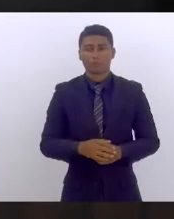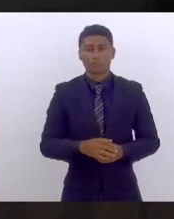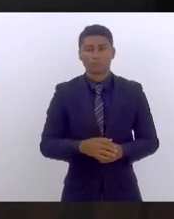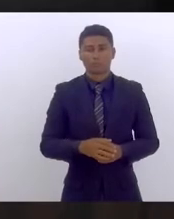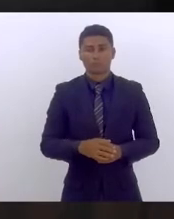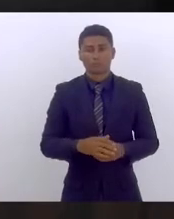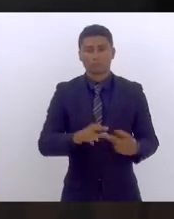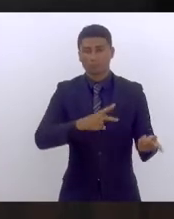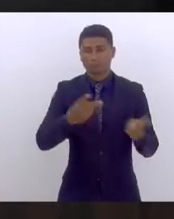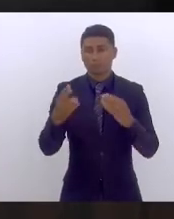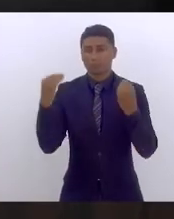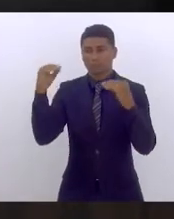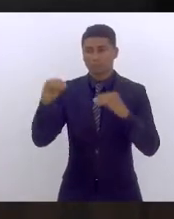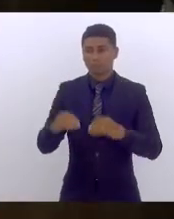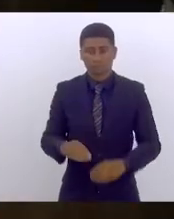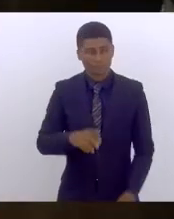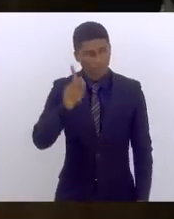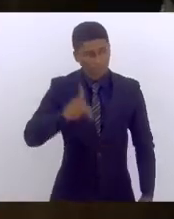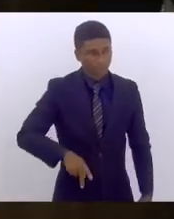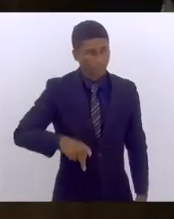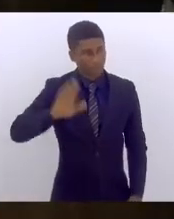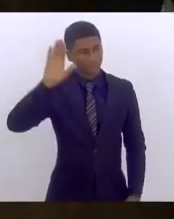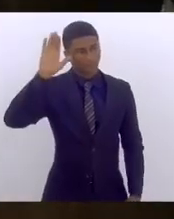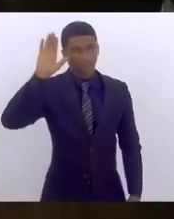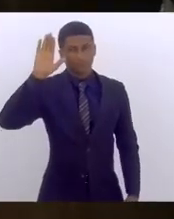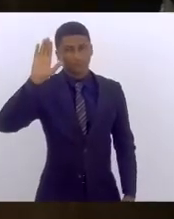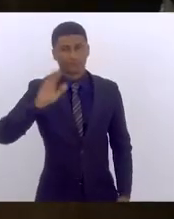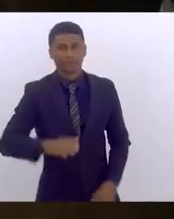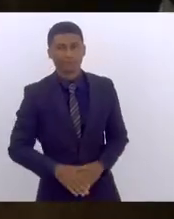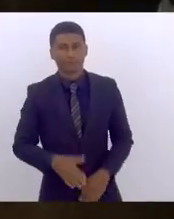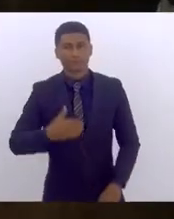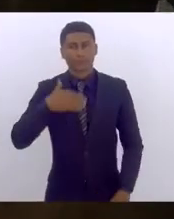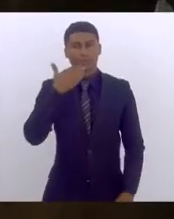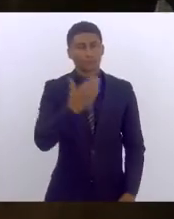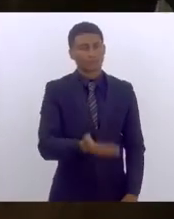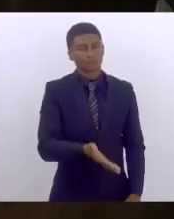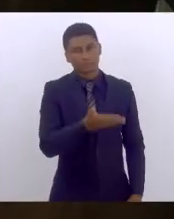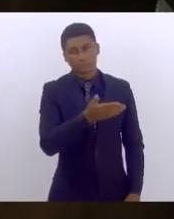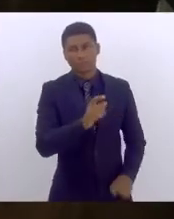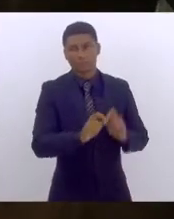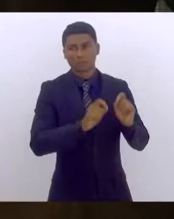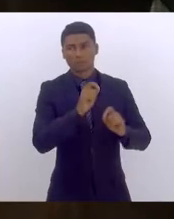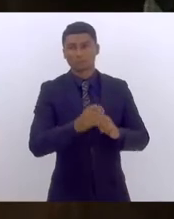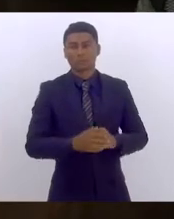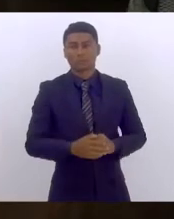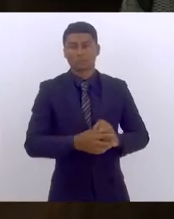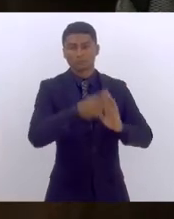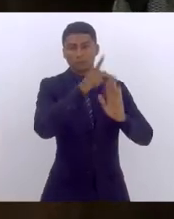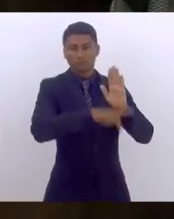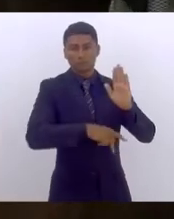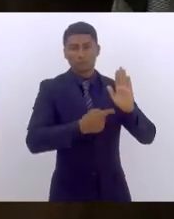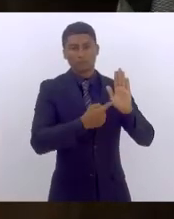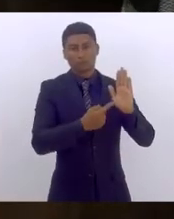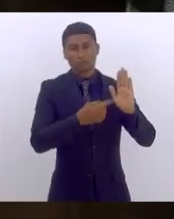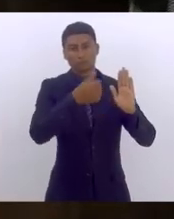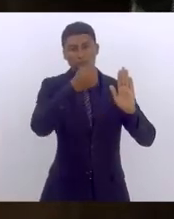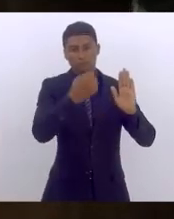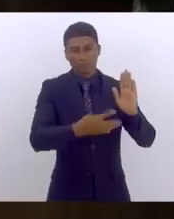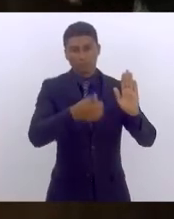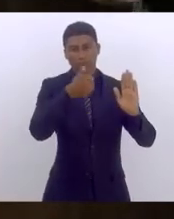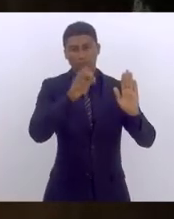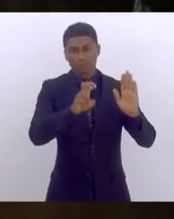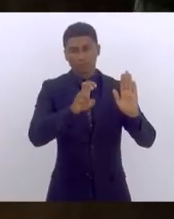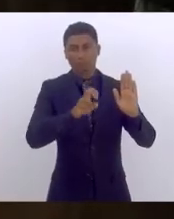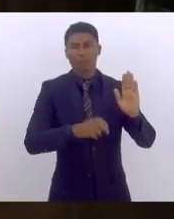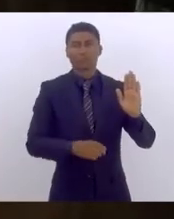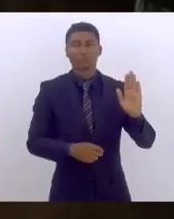à publicação. Presidenta, eu peço a Vossa Excelência que no projeto de resolução